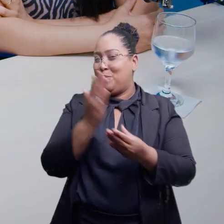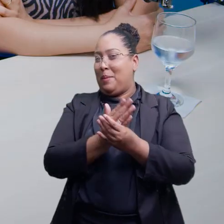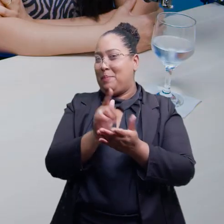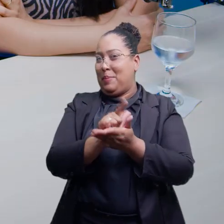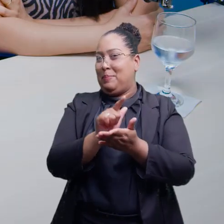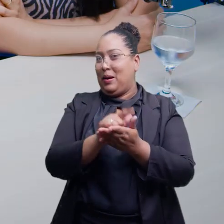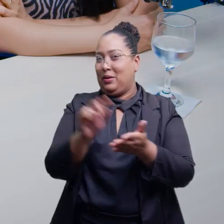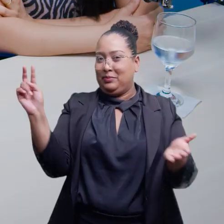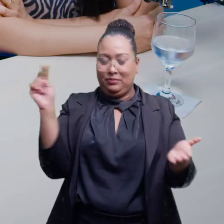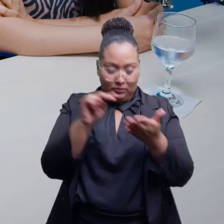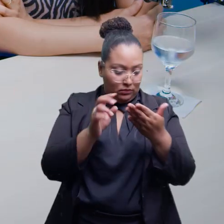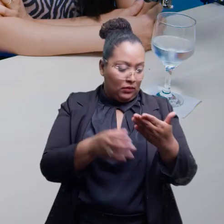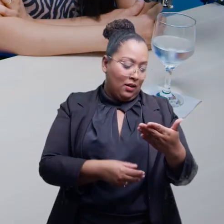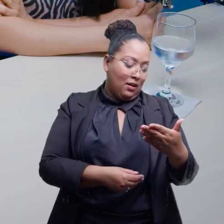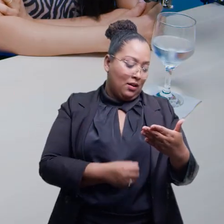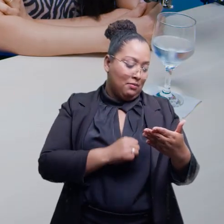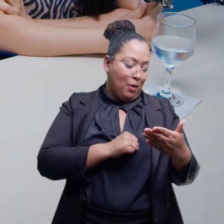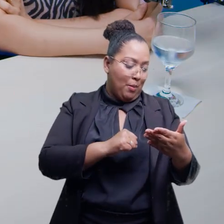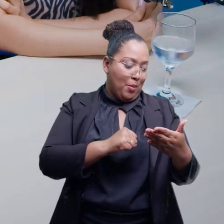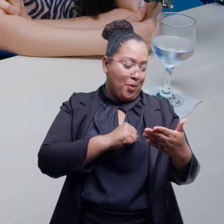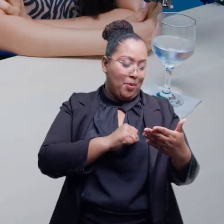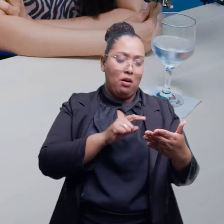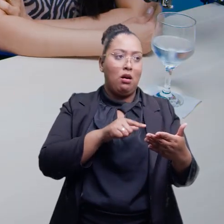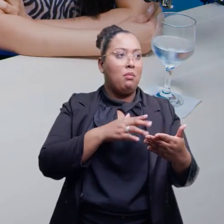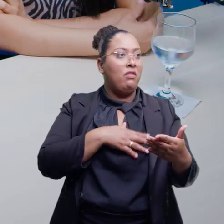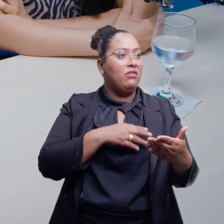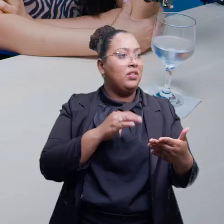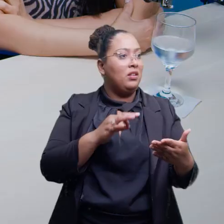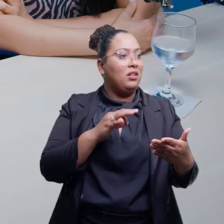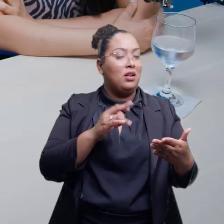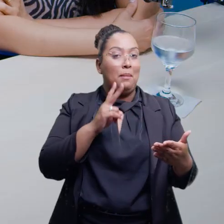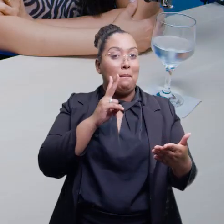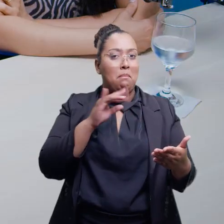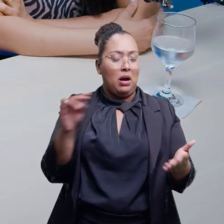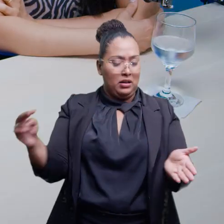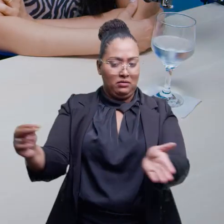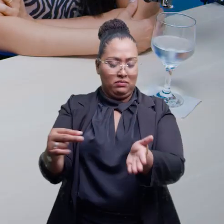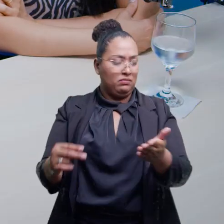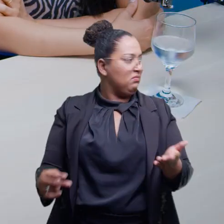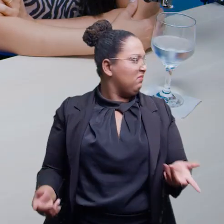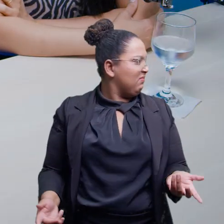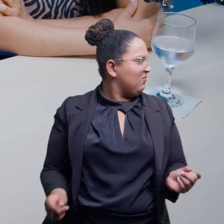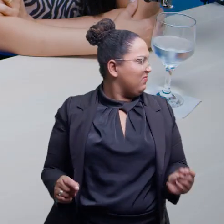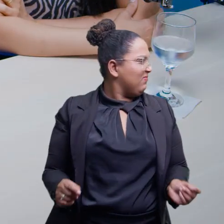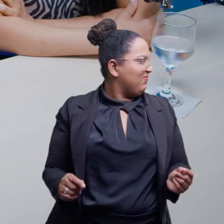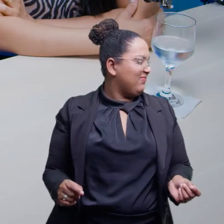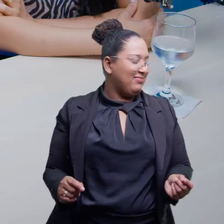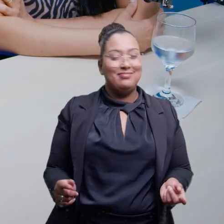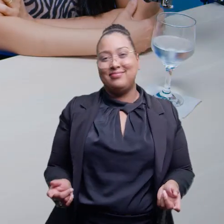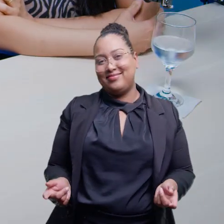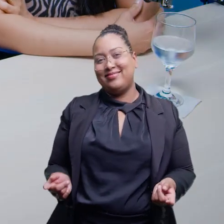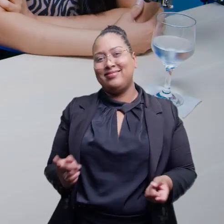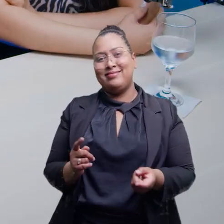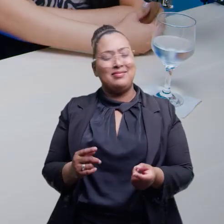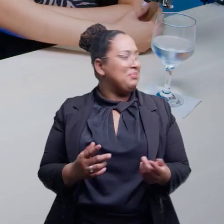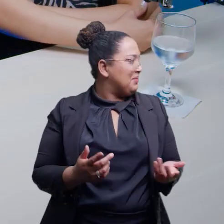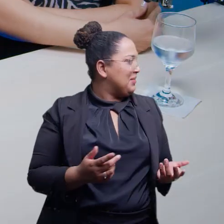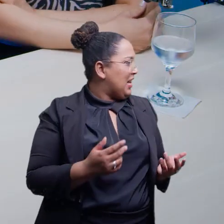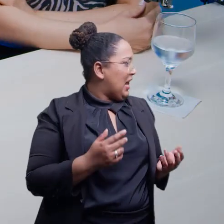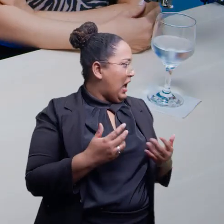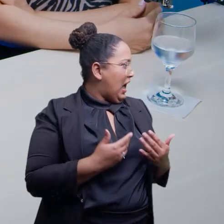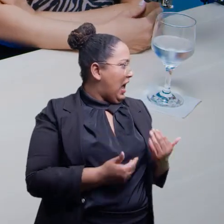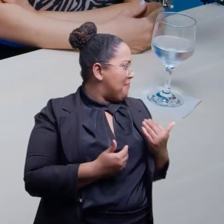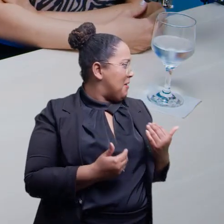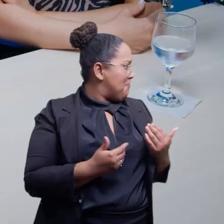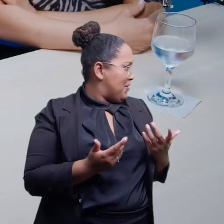minha ficha, igual você falou. Soube que era eu pra ser a filha dela. Meu pai sem entender nada, né? Porque a gente veio pra